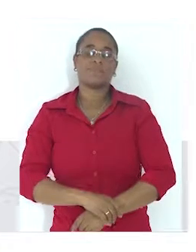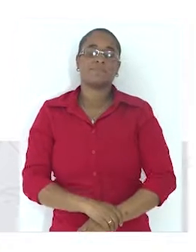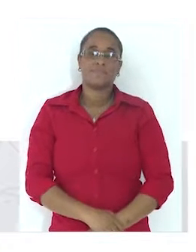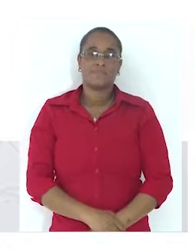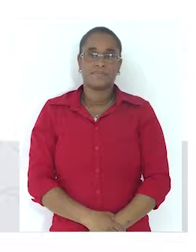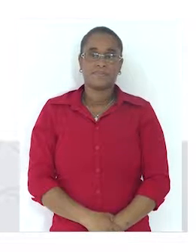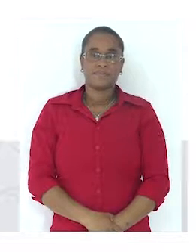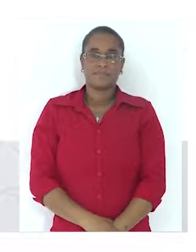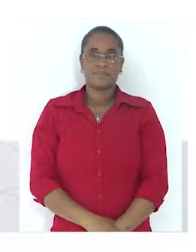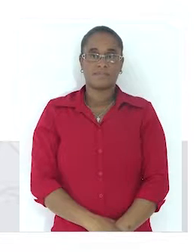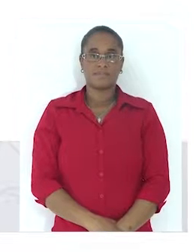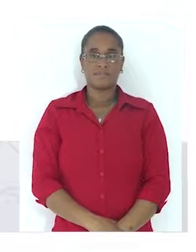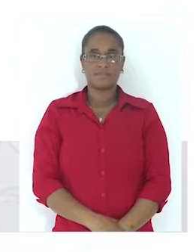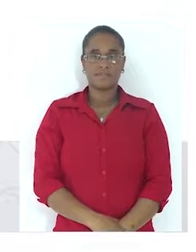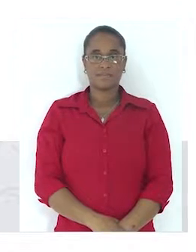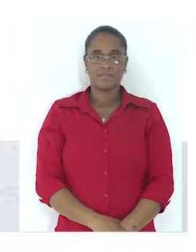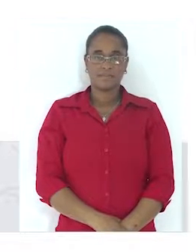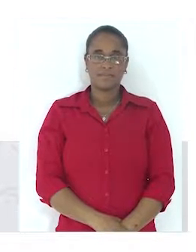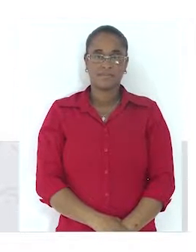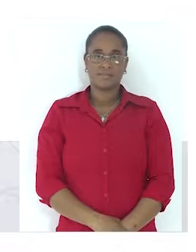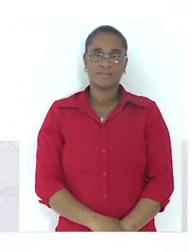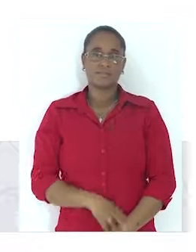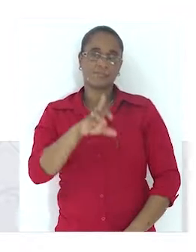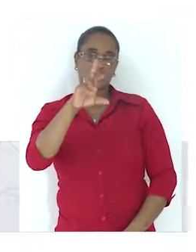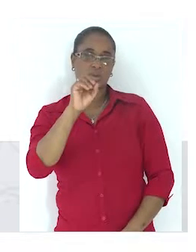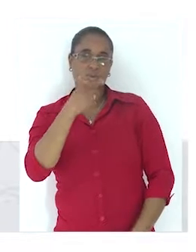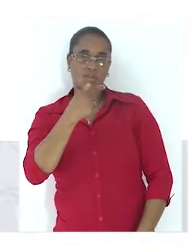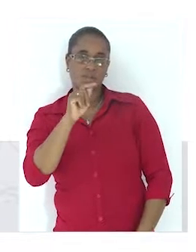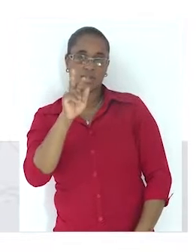Então, é importante. Portanto,